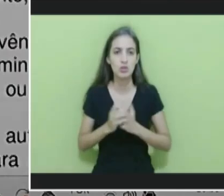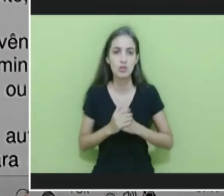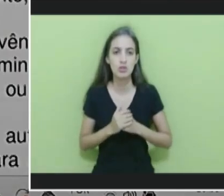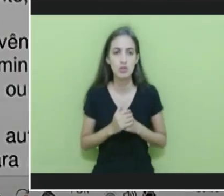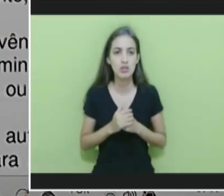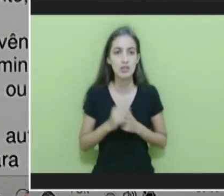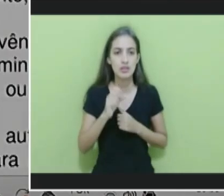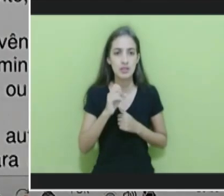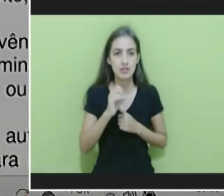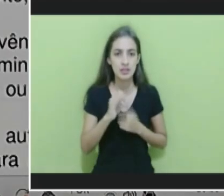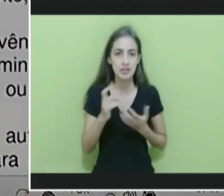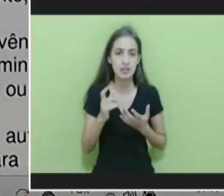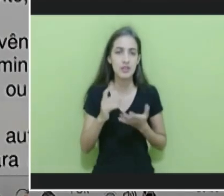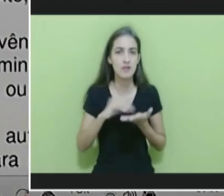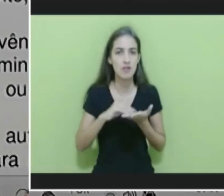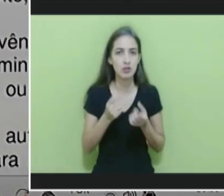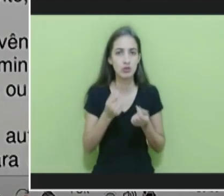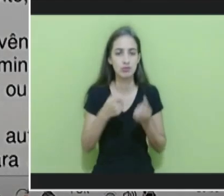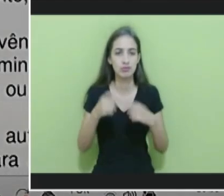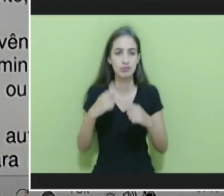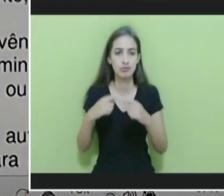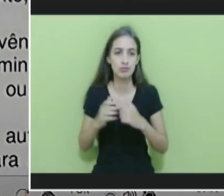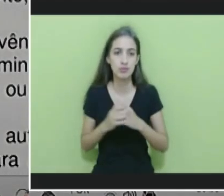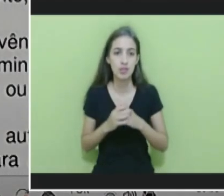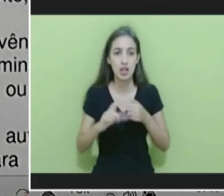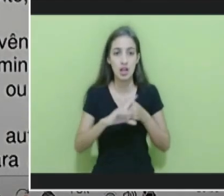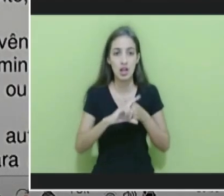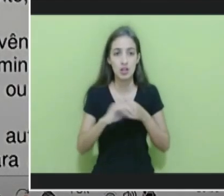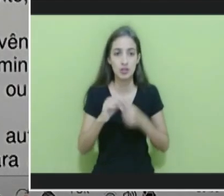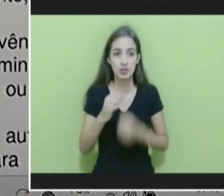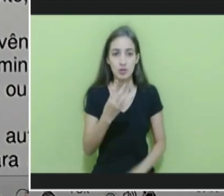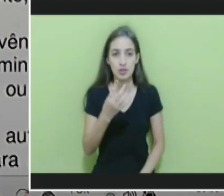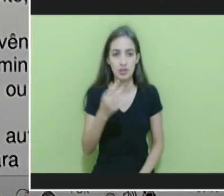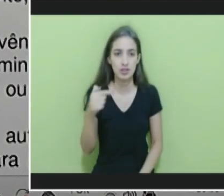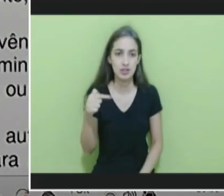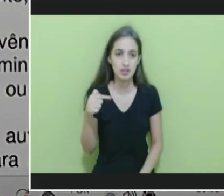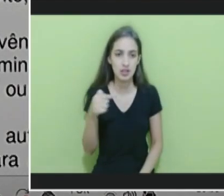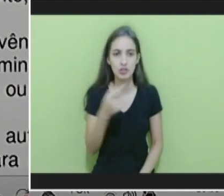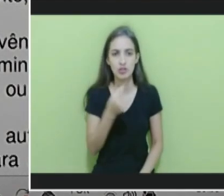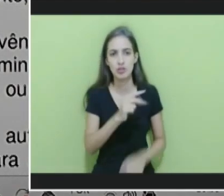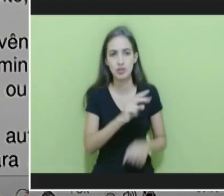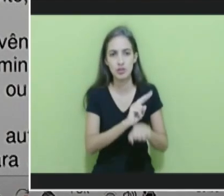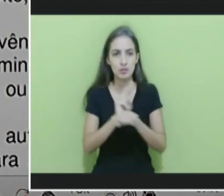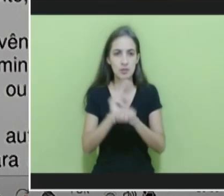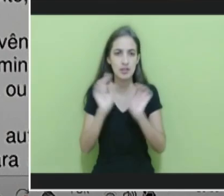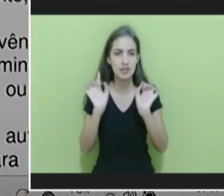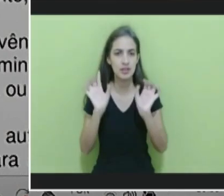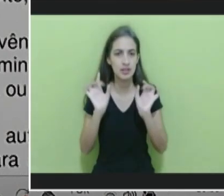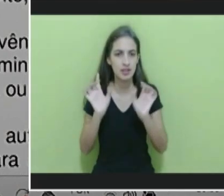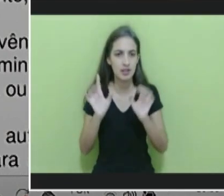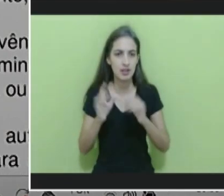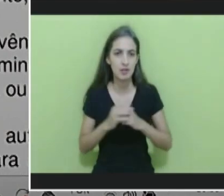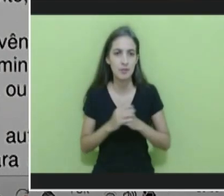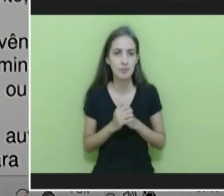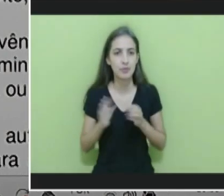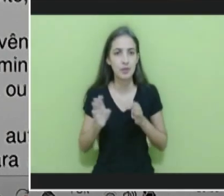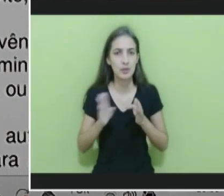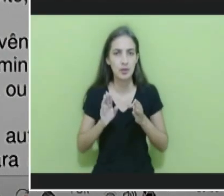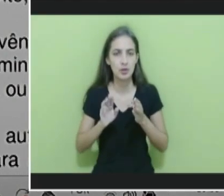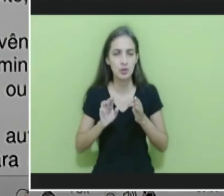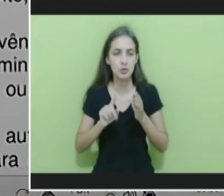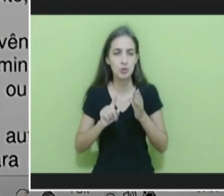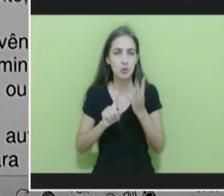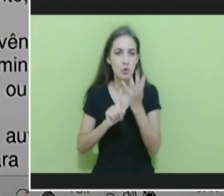tesouraria. Artigo 47. Os créditos especiais e extraordinários abertos nos últimos 4 meses do exercício poderão